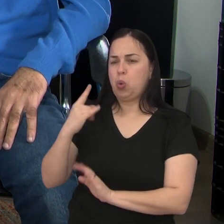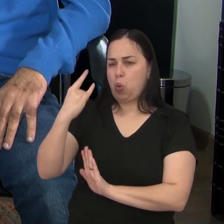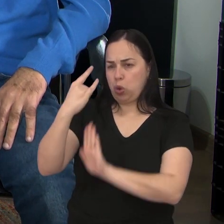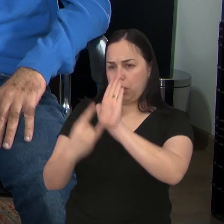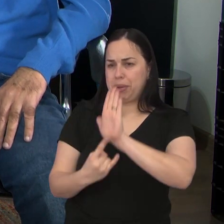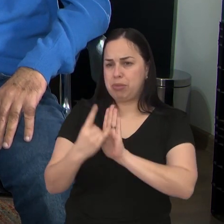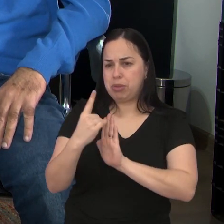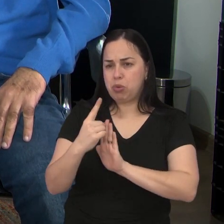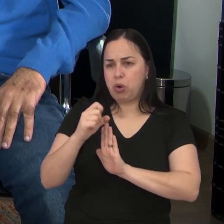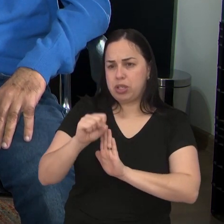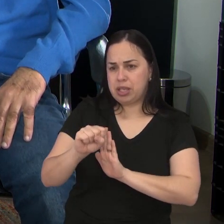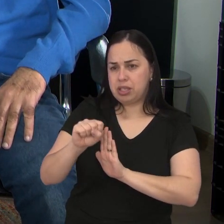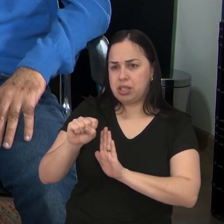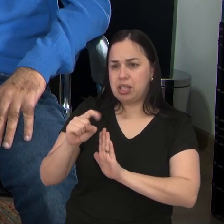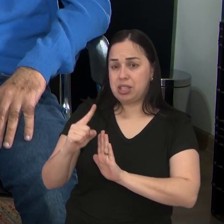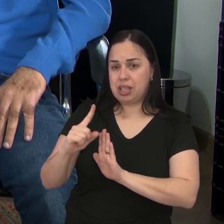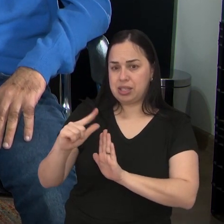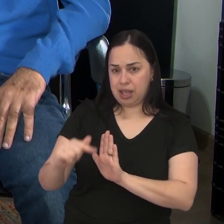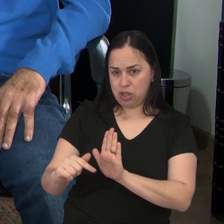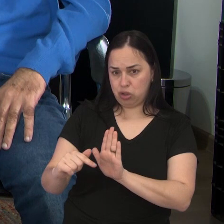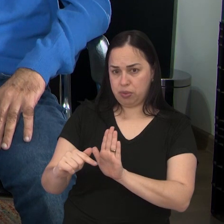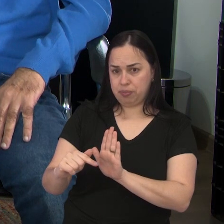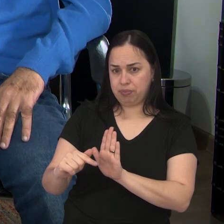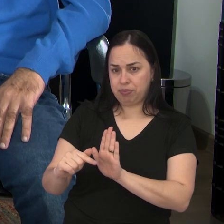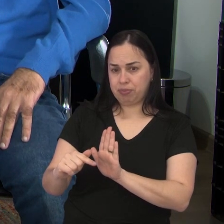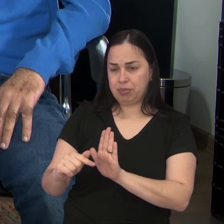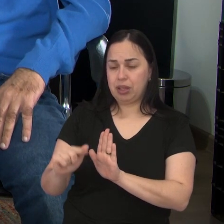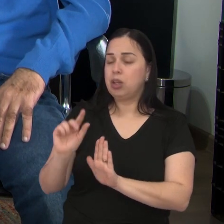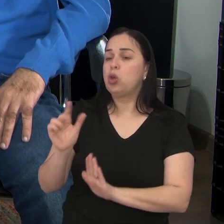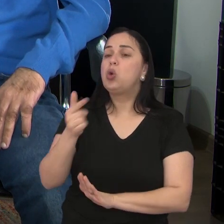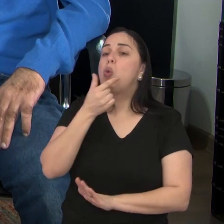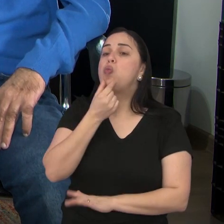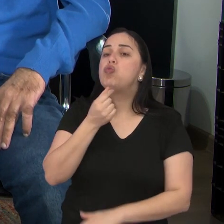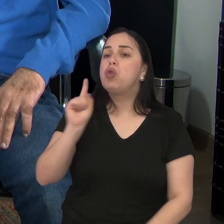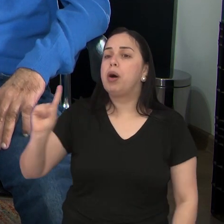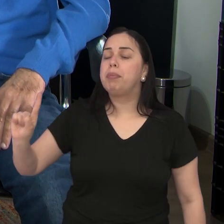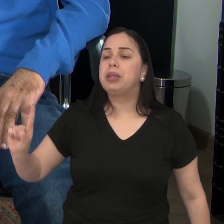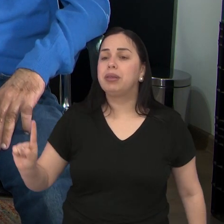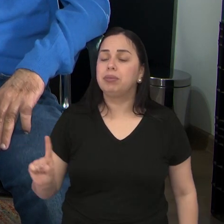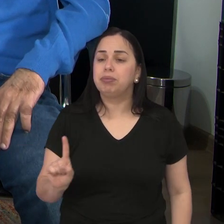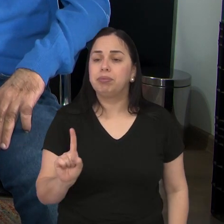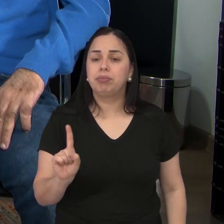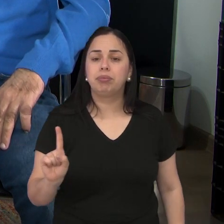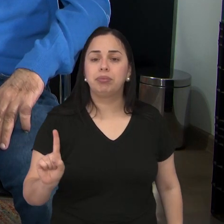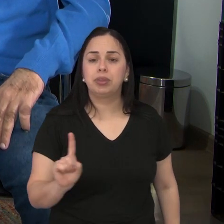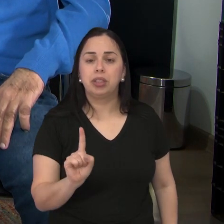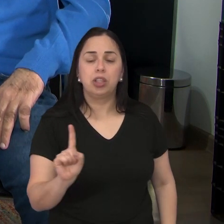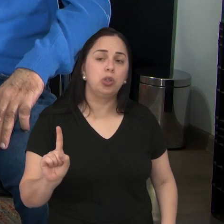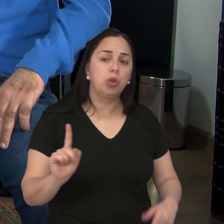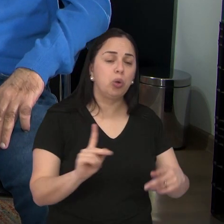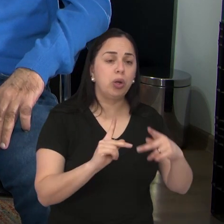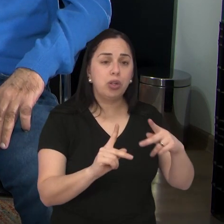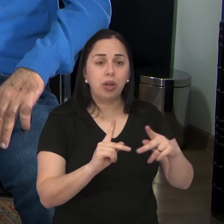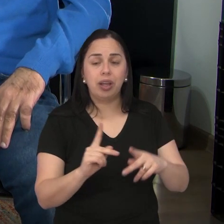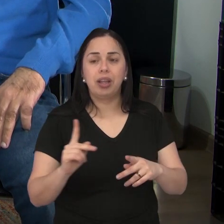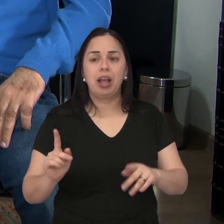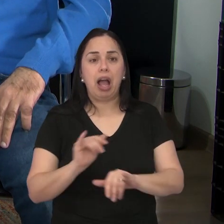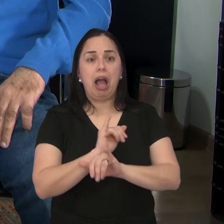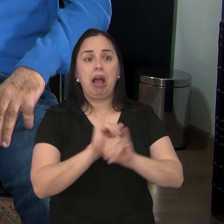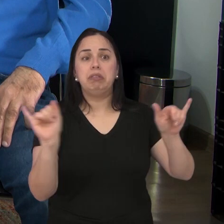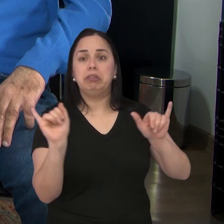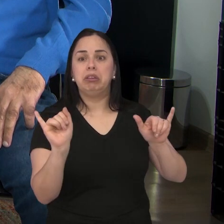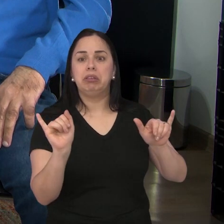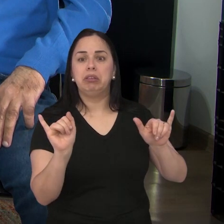de 1820, 1817, que um cara passa aqui em São José e fala que existia